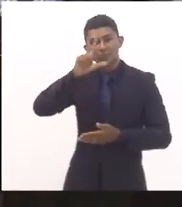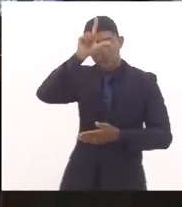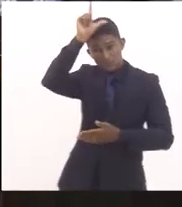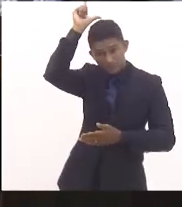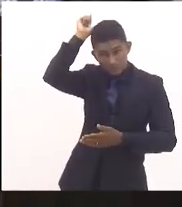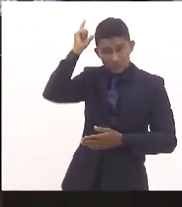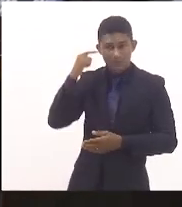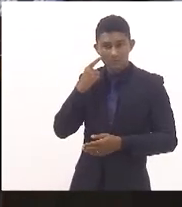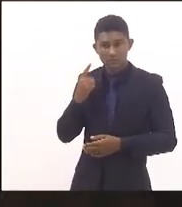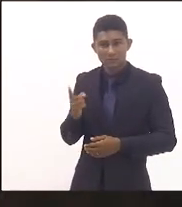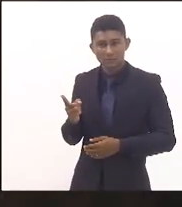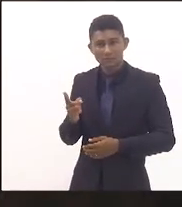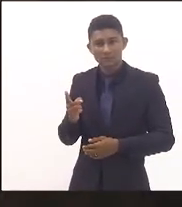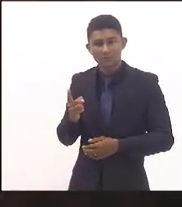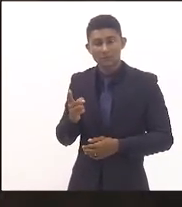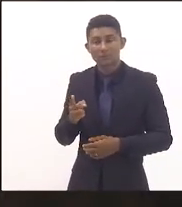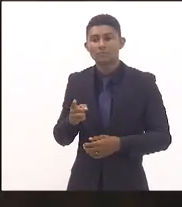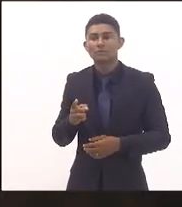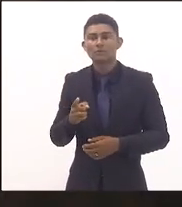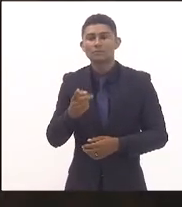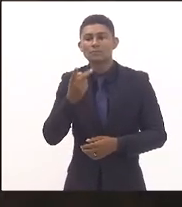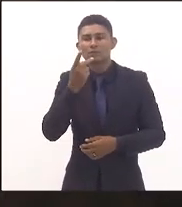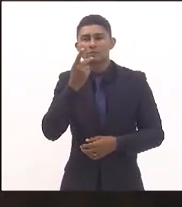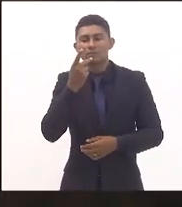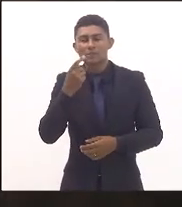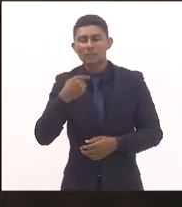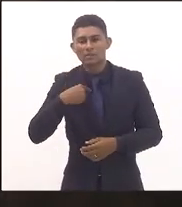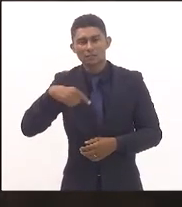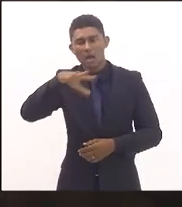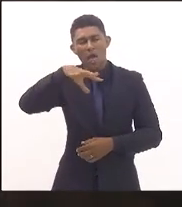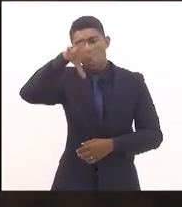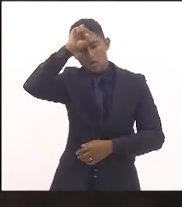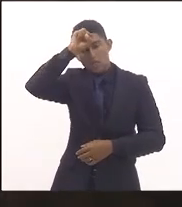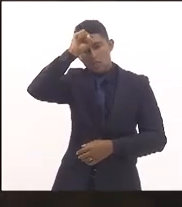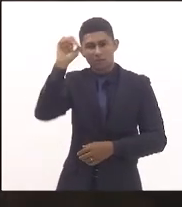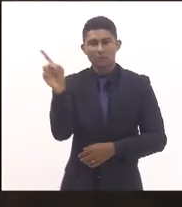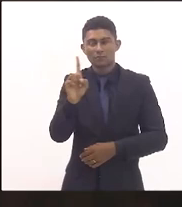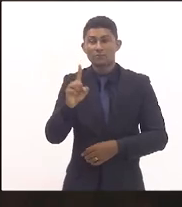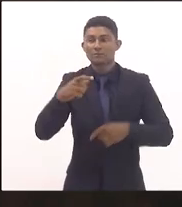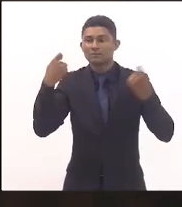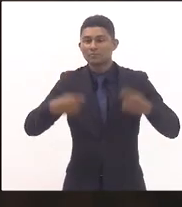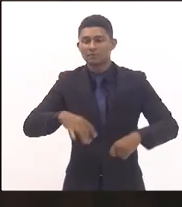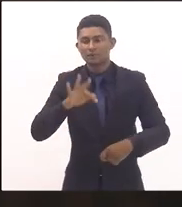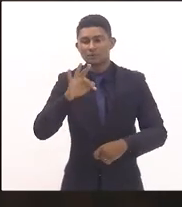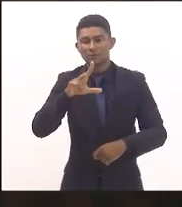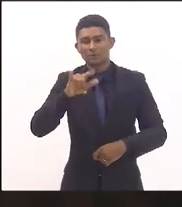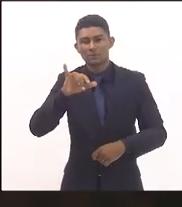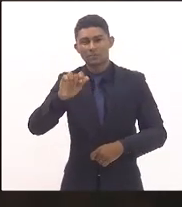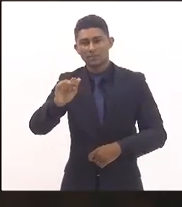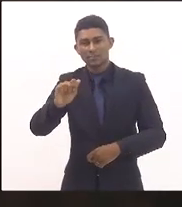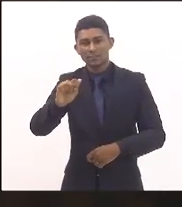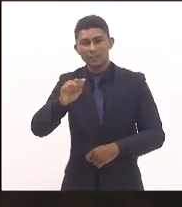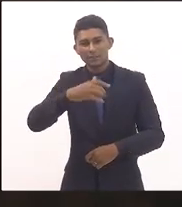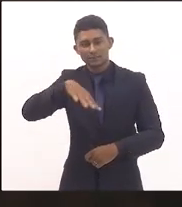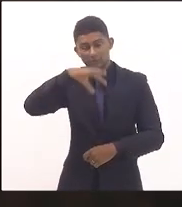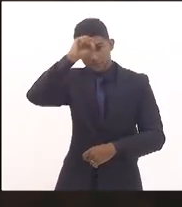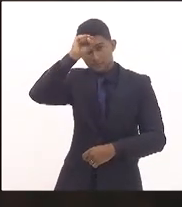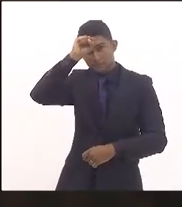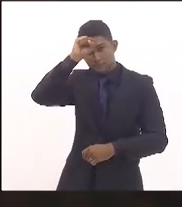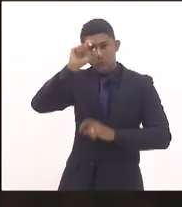falar o Coronel Jairo que eu não precisei na macumba não mas pizzaria na macumba para levar o nome da Flávia Aguiar